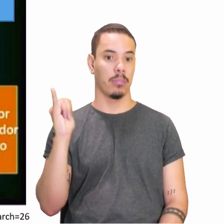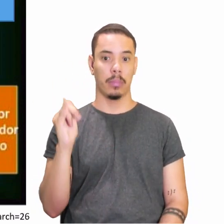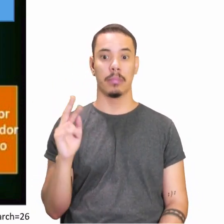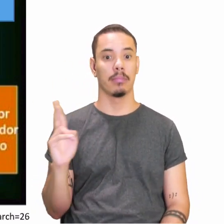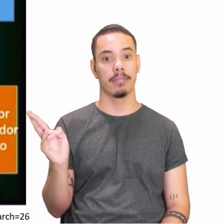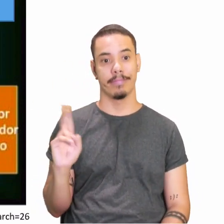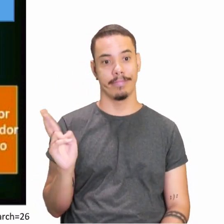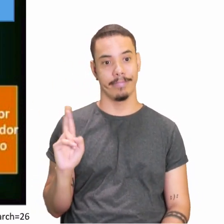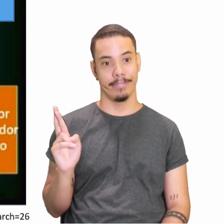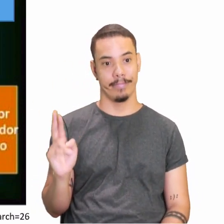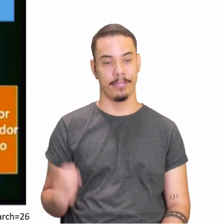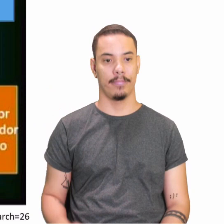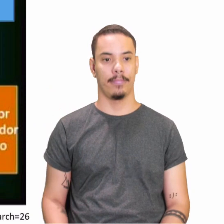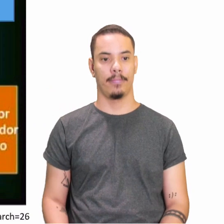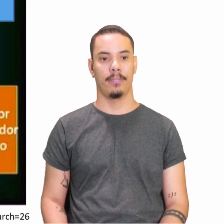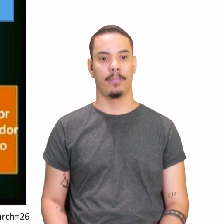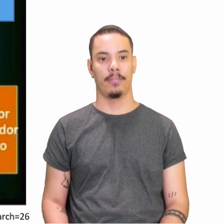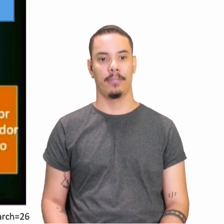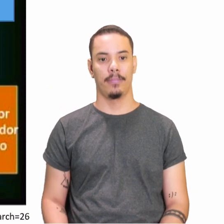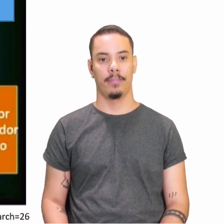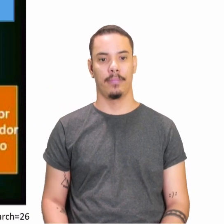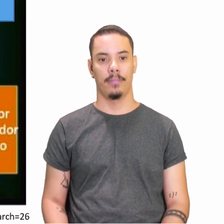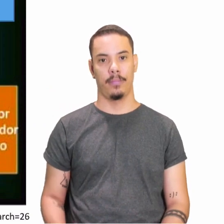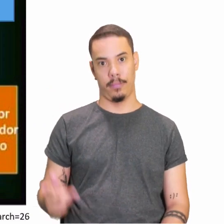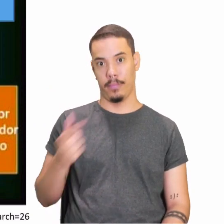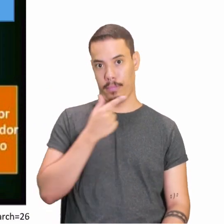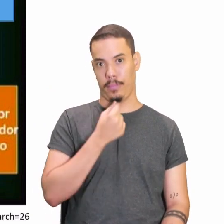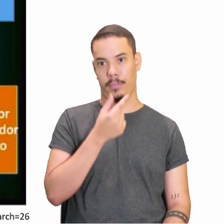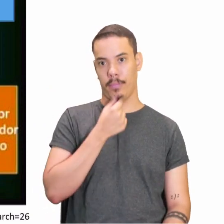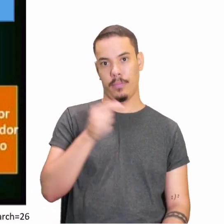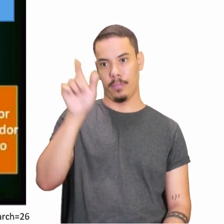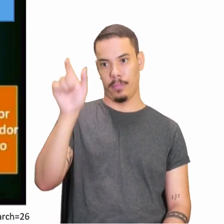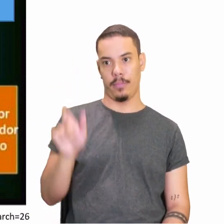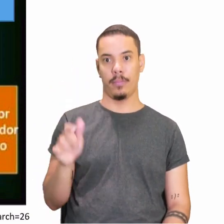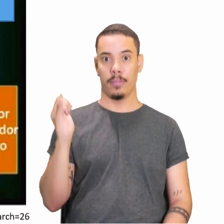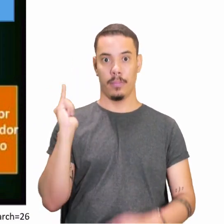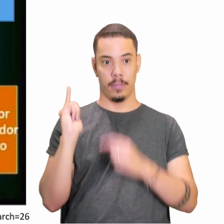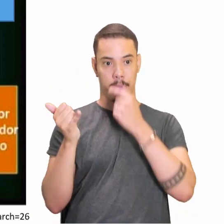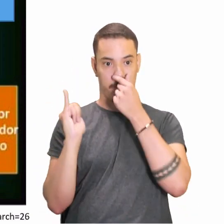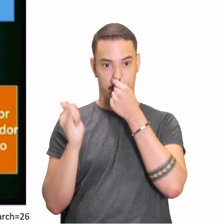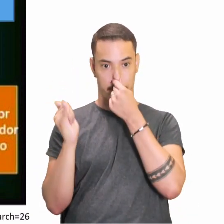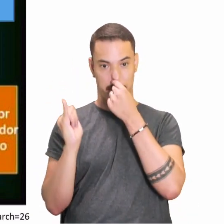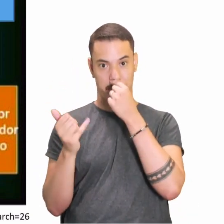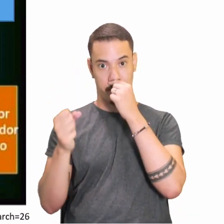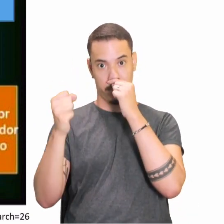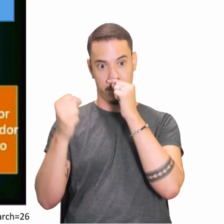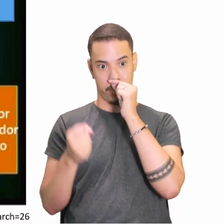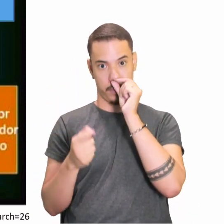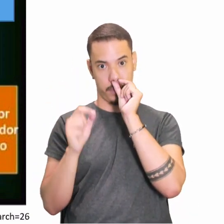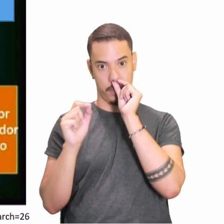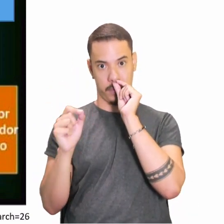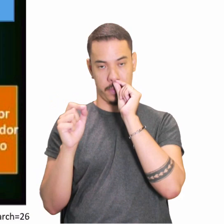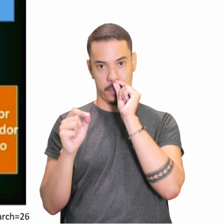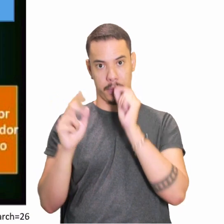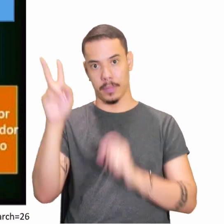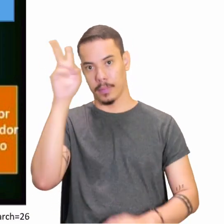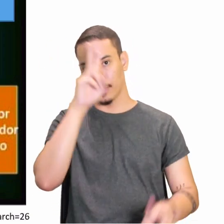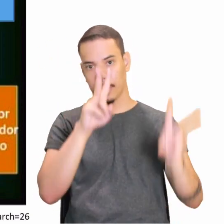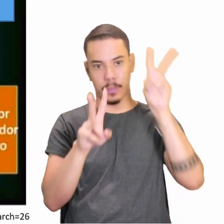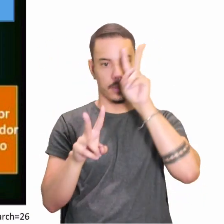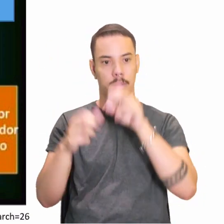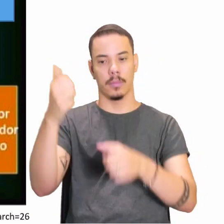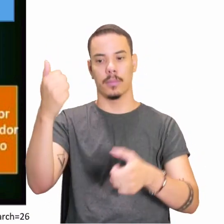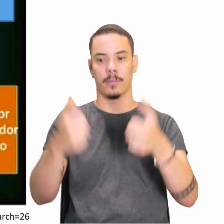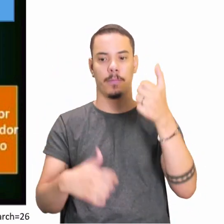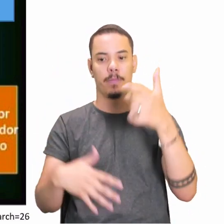é? O narrador. O narrador, ele pode contar a